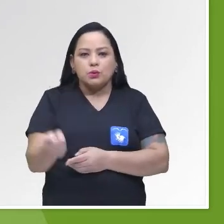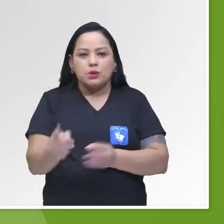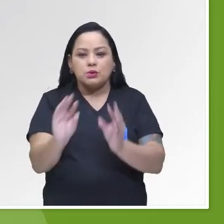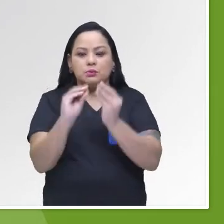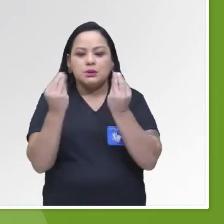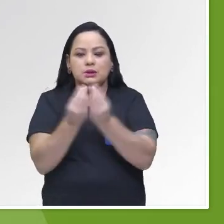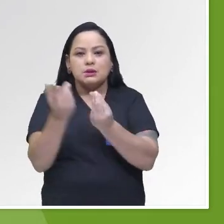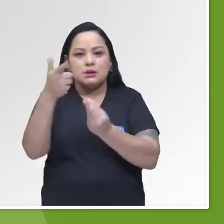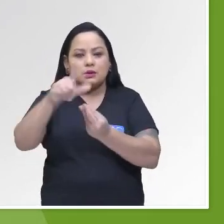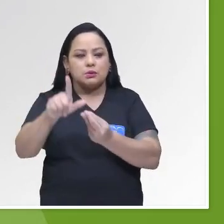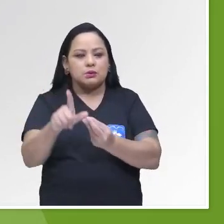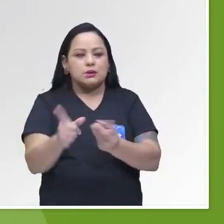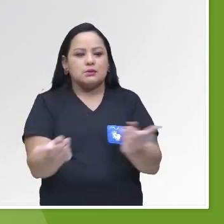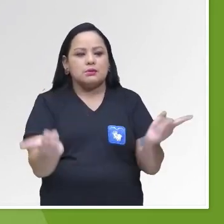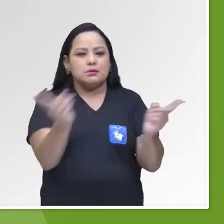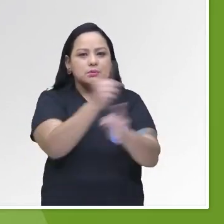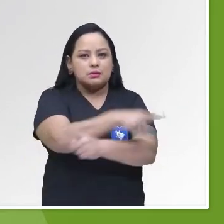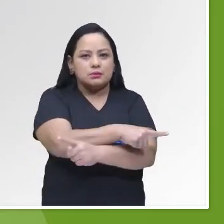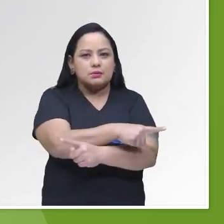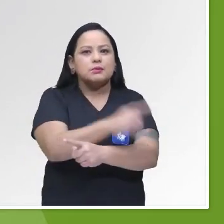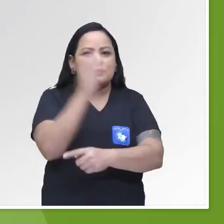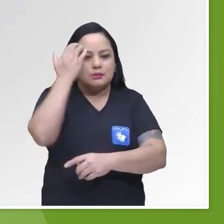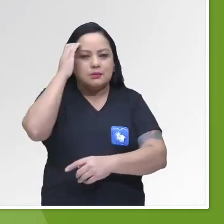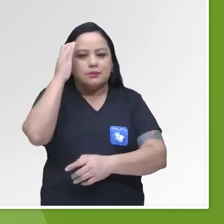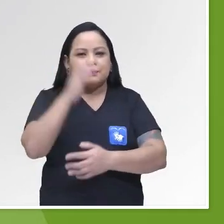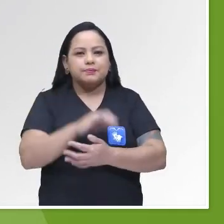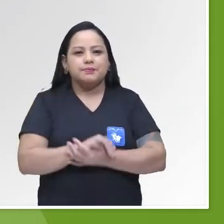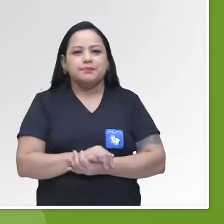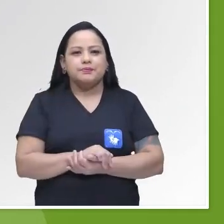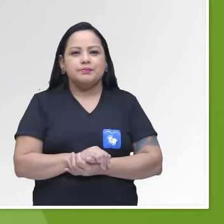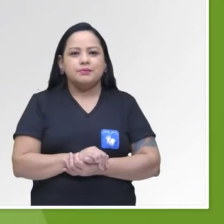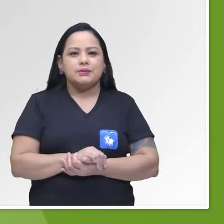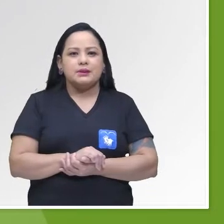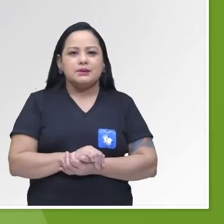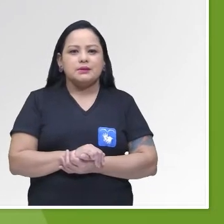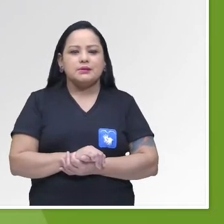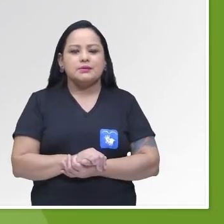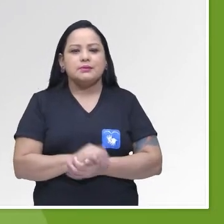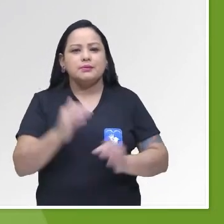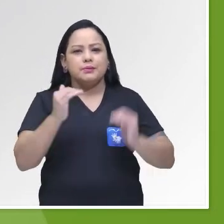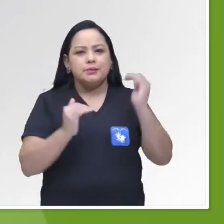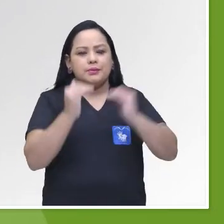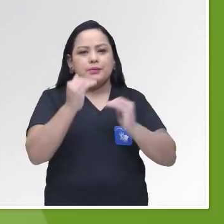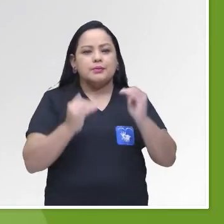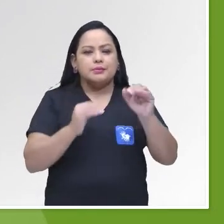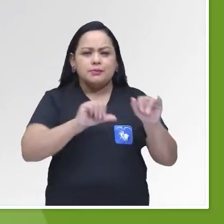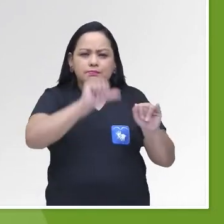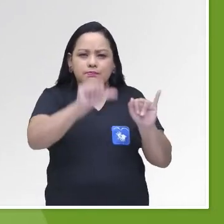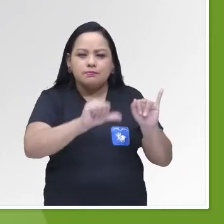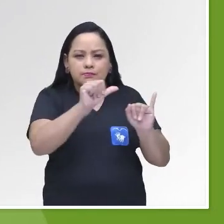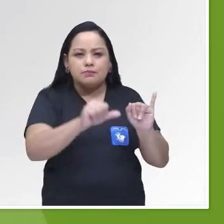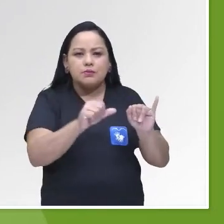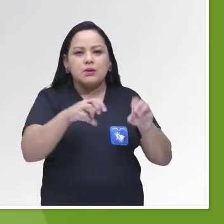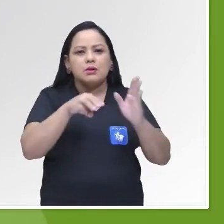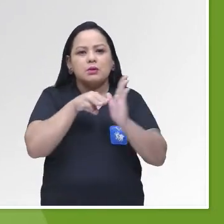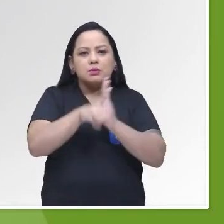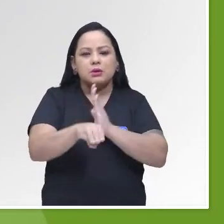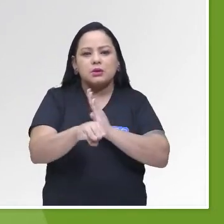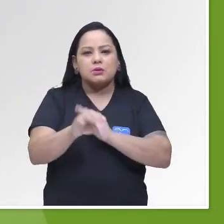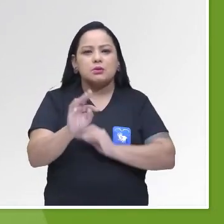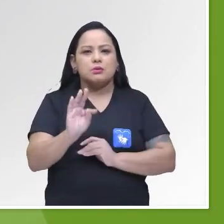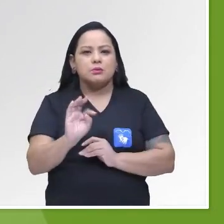vamos utilizar para fazer o balanceamento dessa reação química é o método